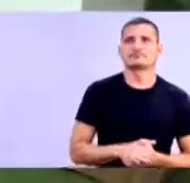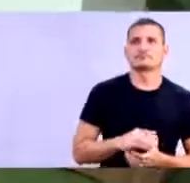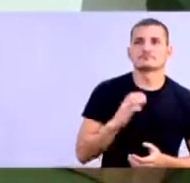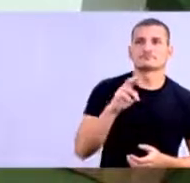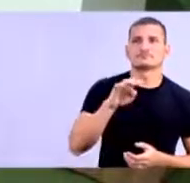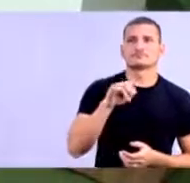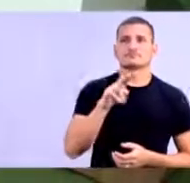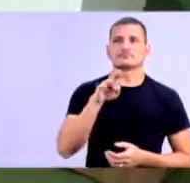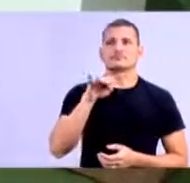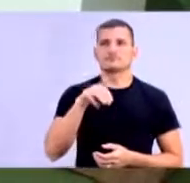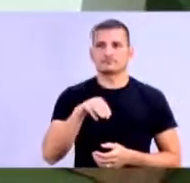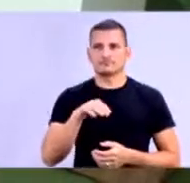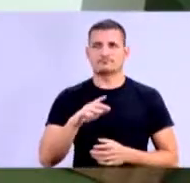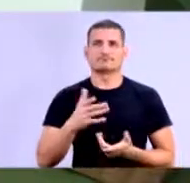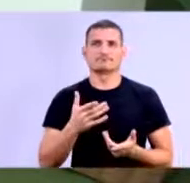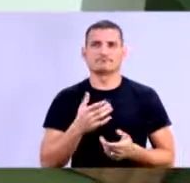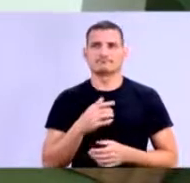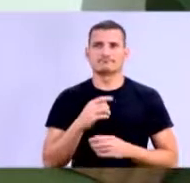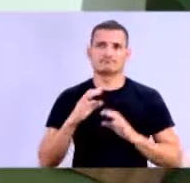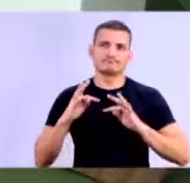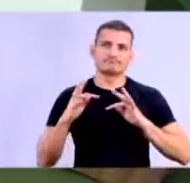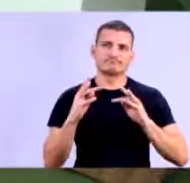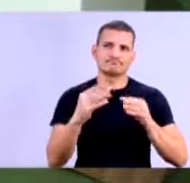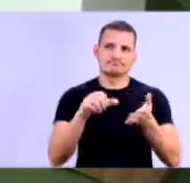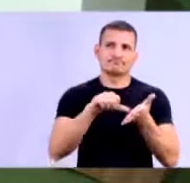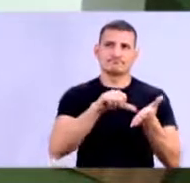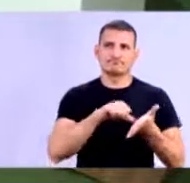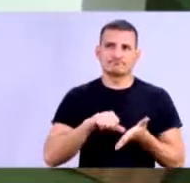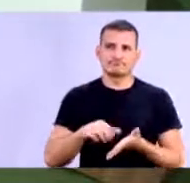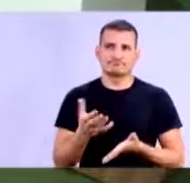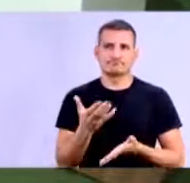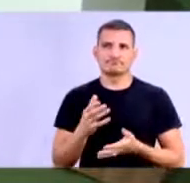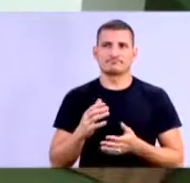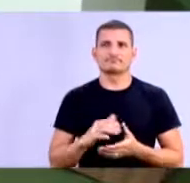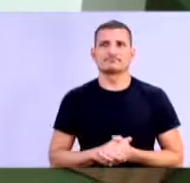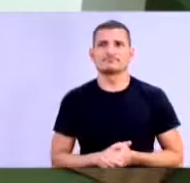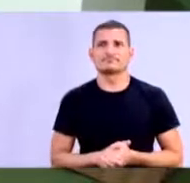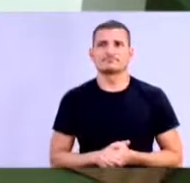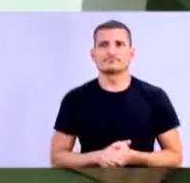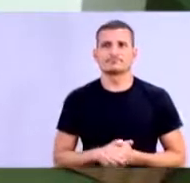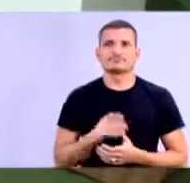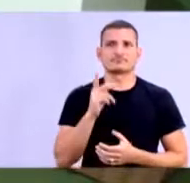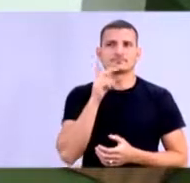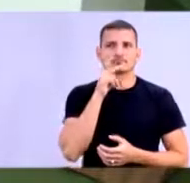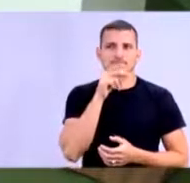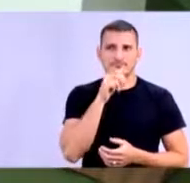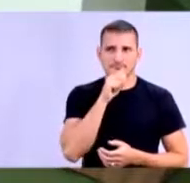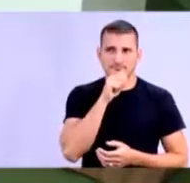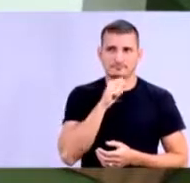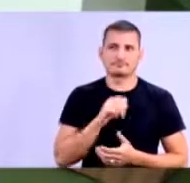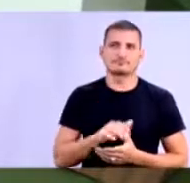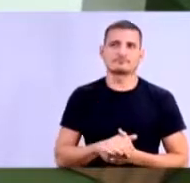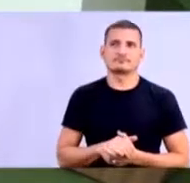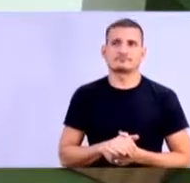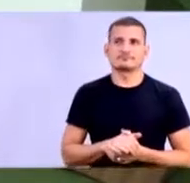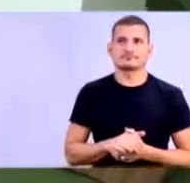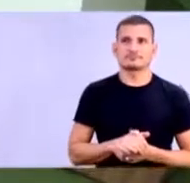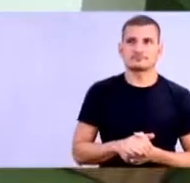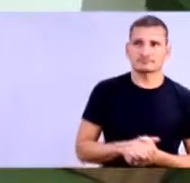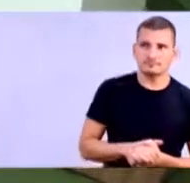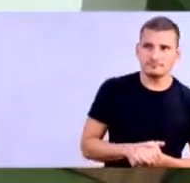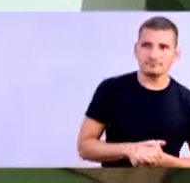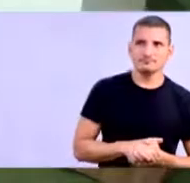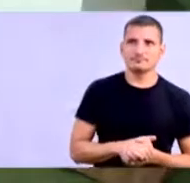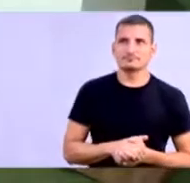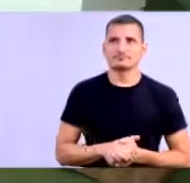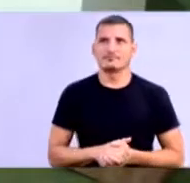Cujubim, nós poderíamos falar todos eles, mas eu tenho que agradecer imensamente no geral. Porto Velho, que está aqui pertinho, né? Professora, mais